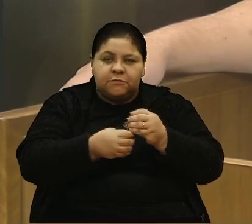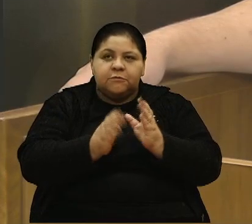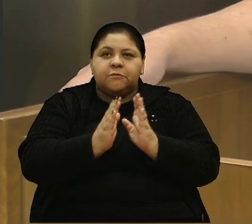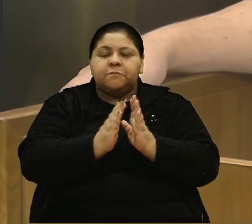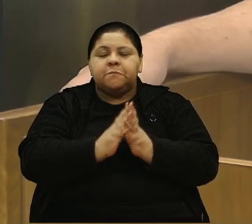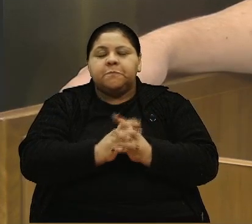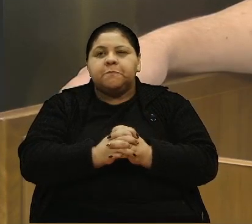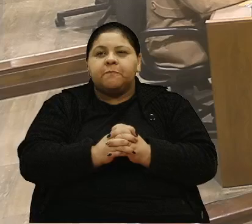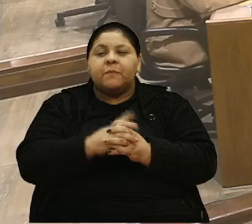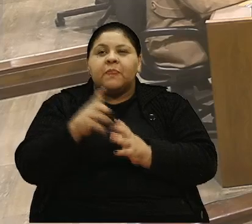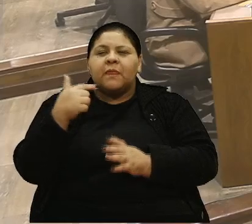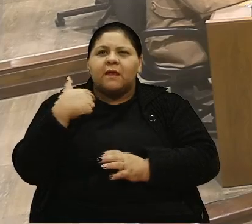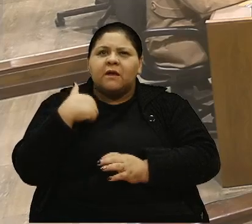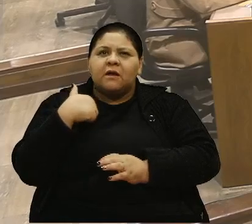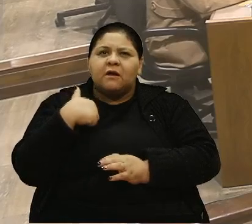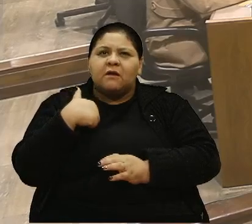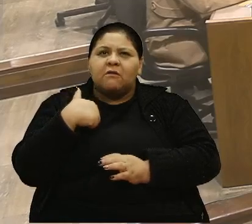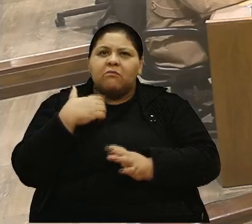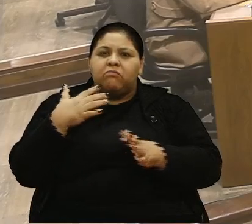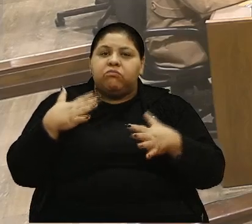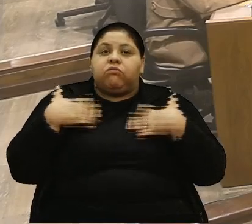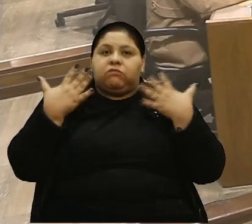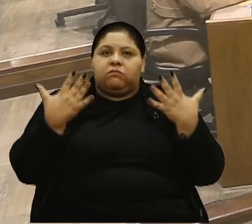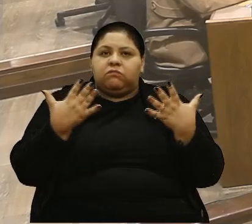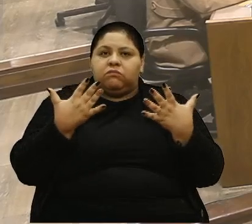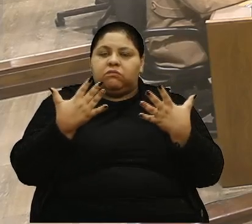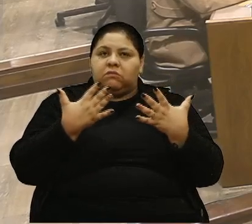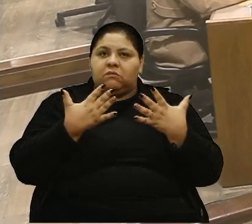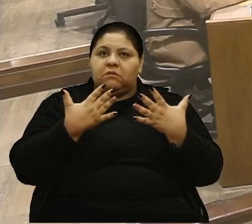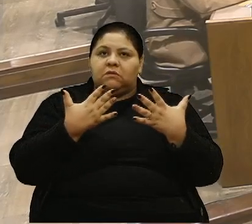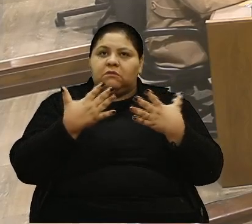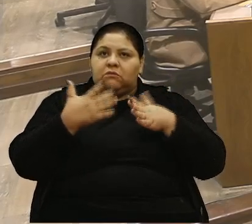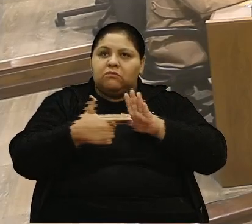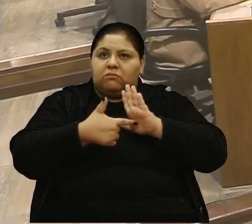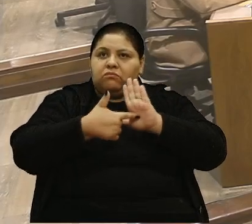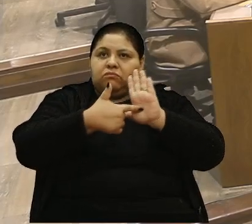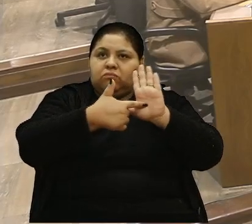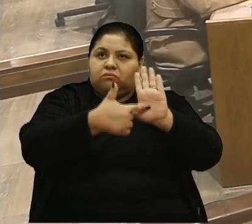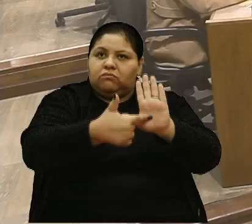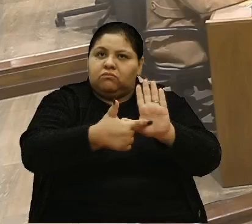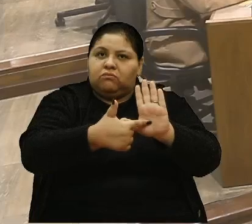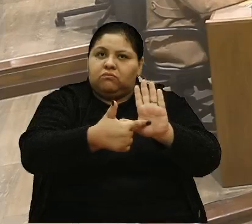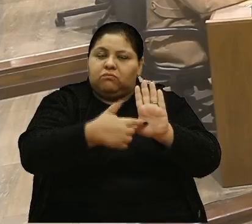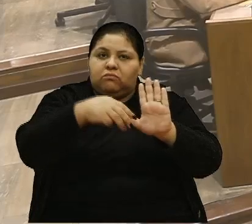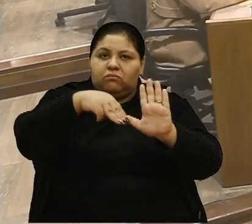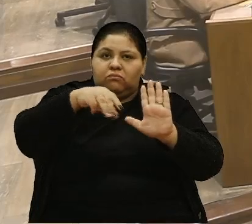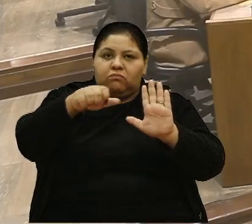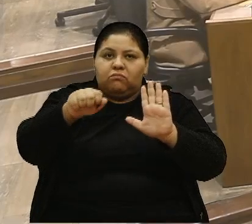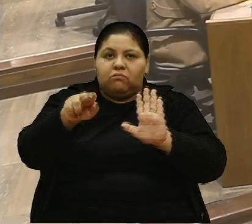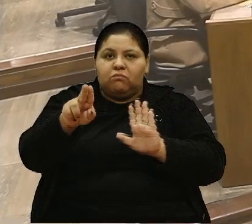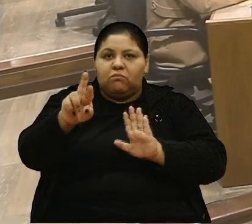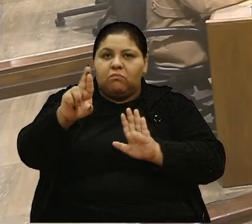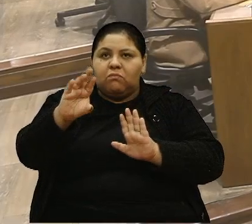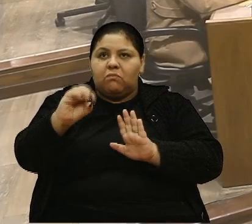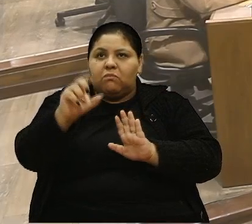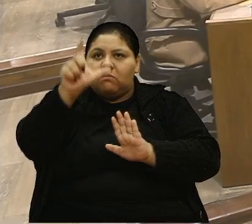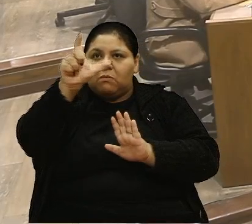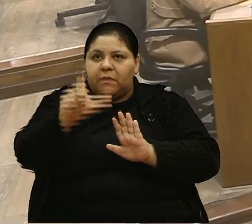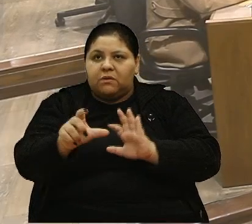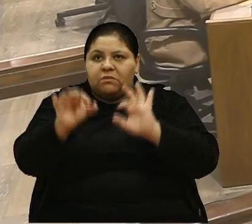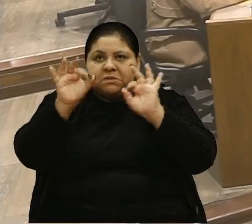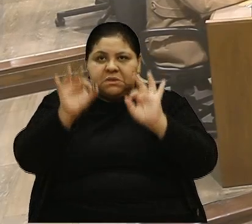Daniel, eu fiquei chocado até com a apresentação do Mauro, uma pessoa digna, de